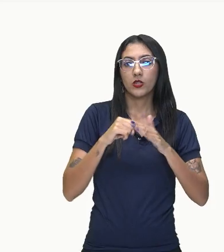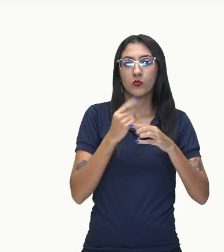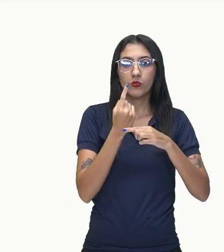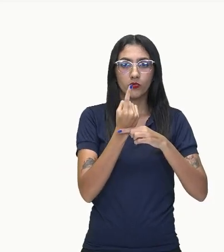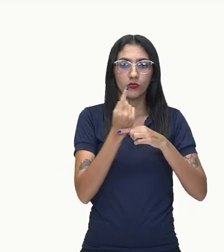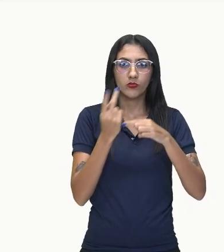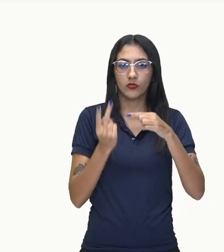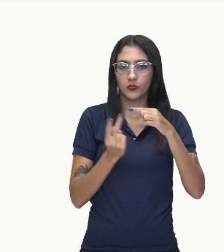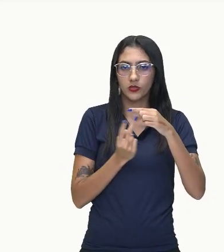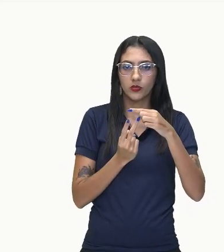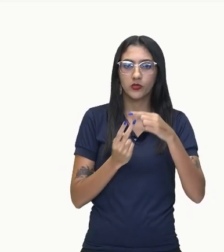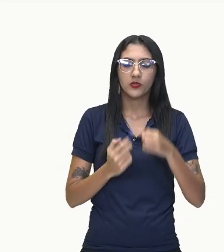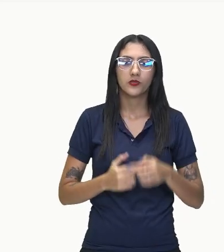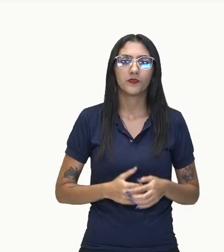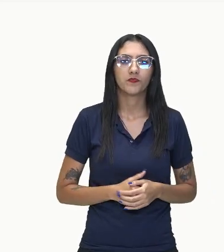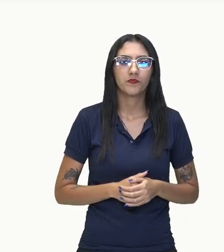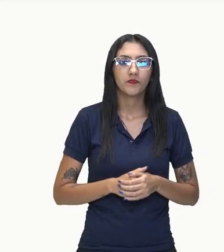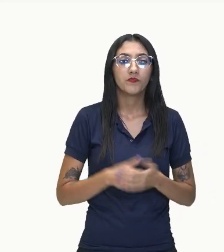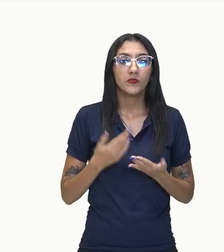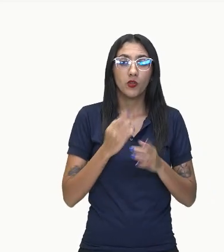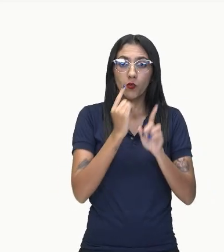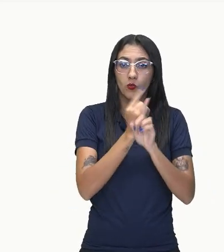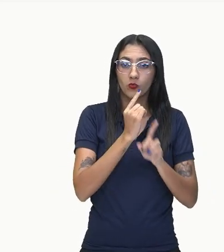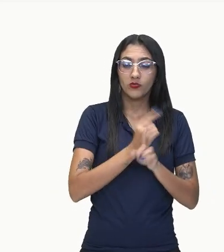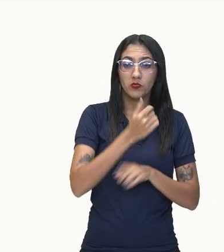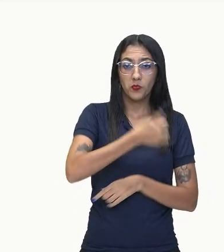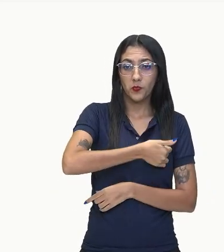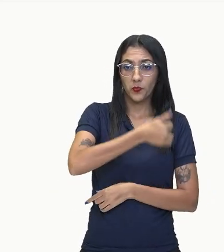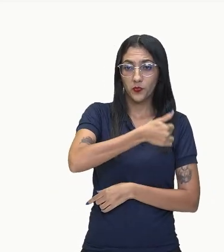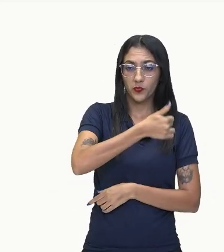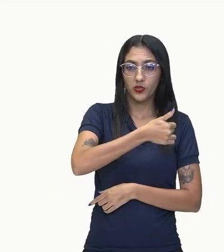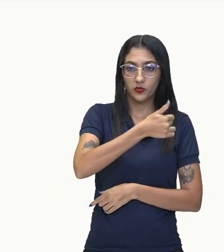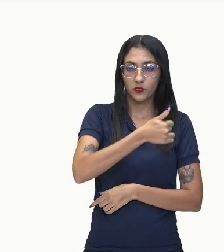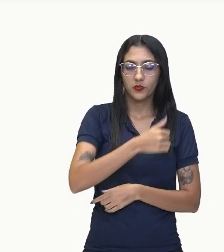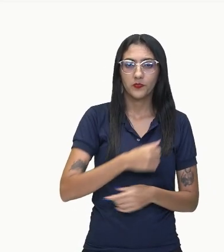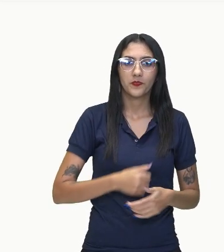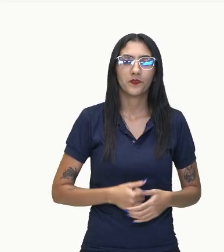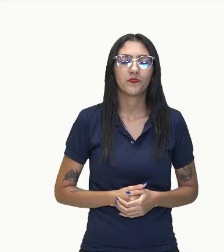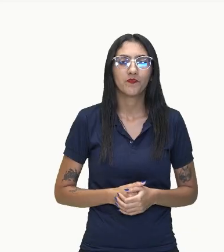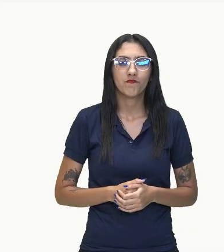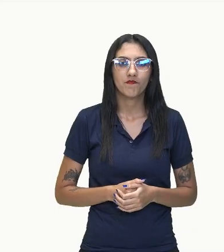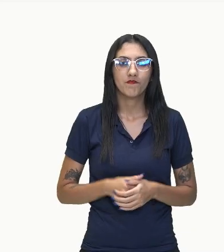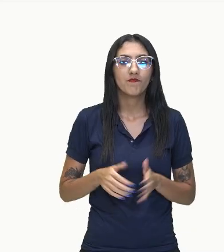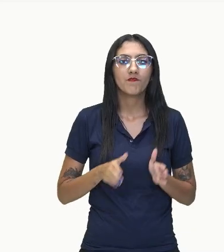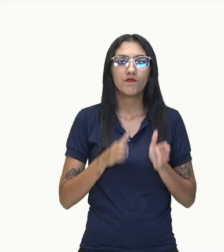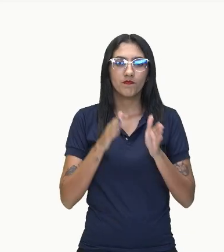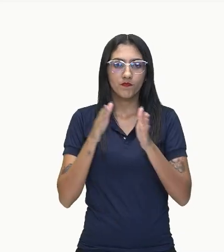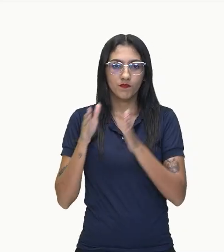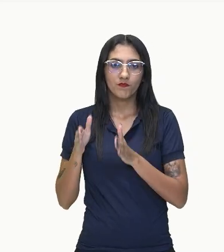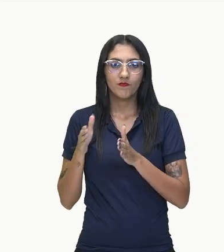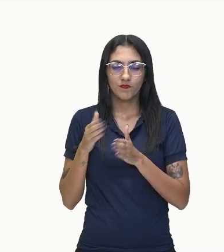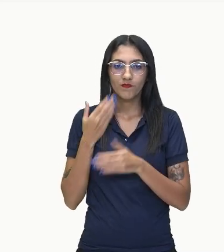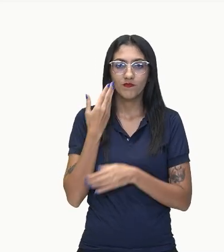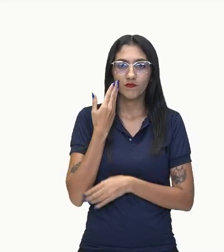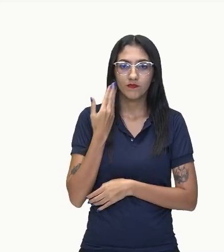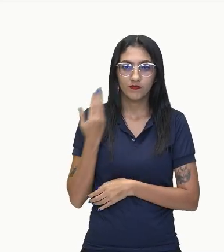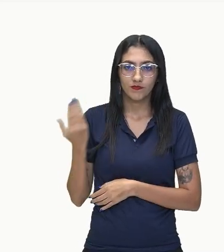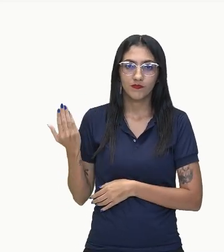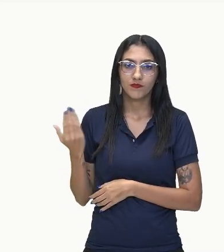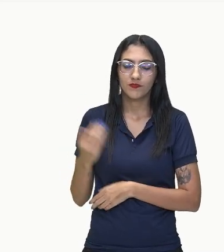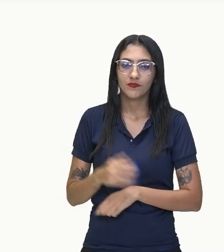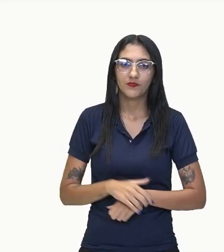menos 1 sobre 2. Então, encontramos o valor do nosso primeiro zero. Menos 1 sobre